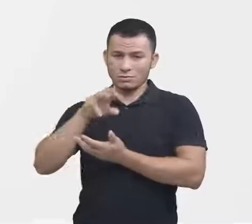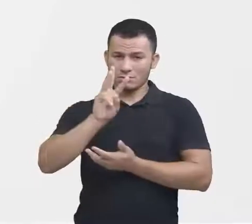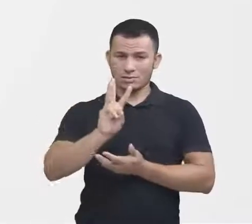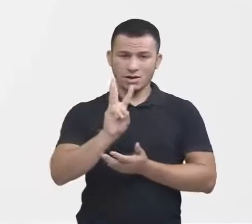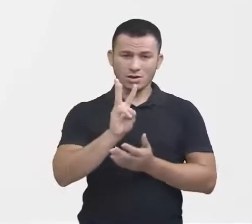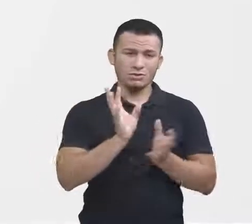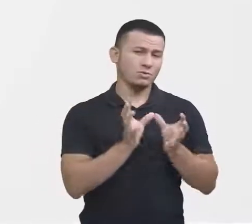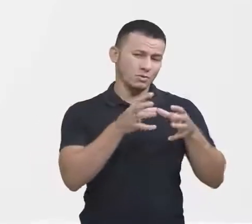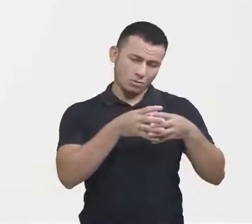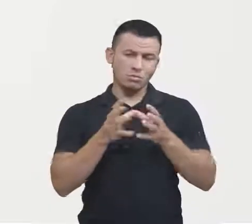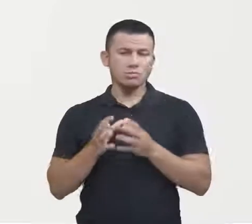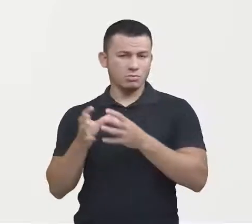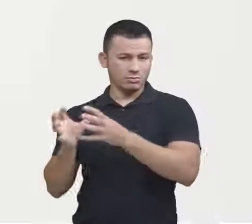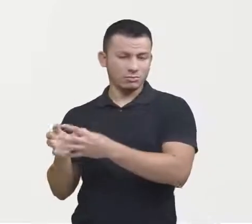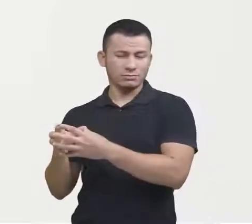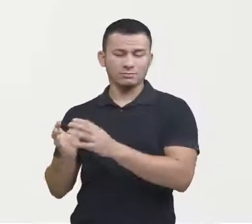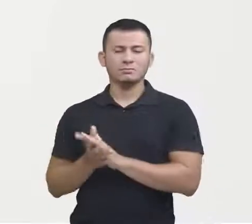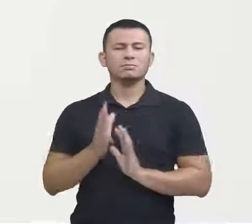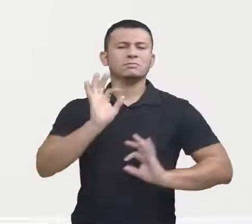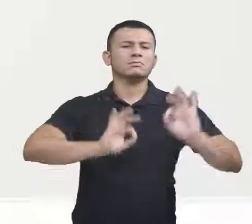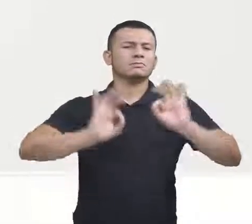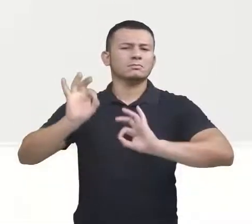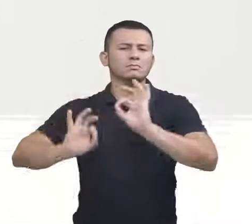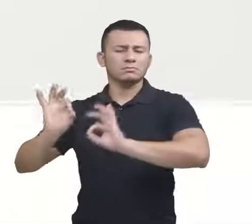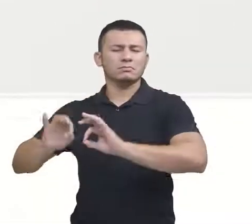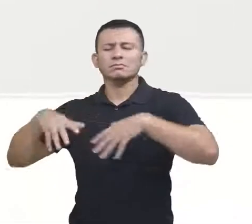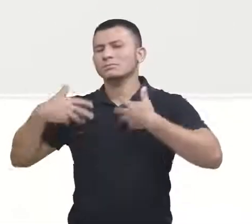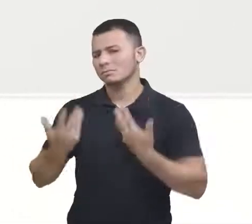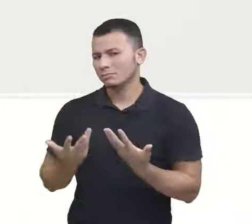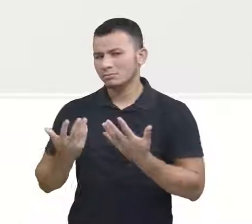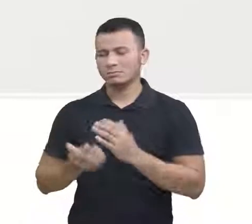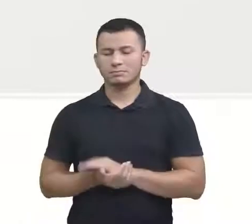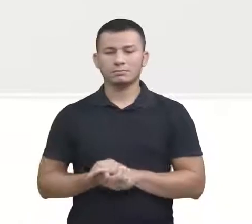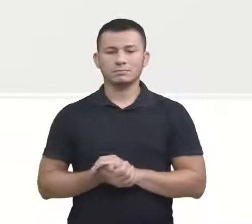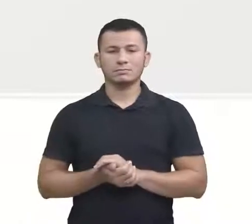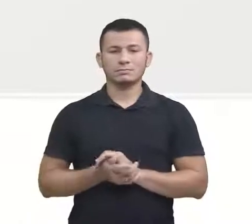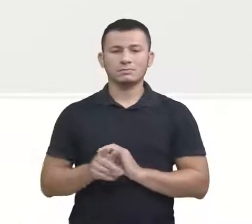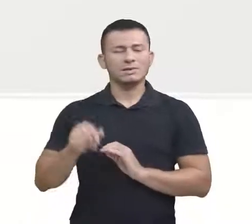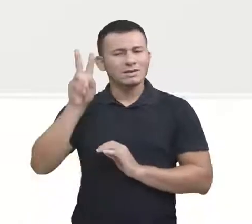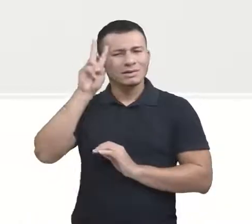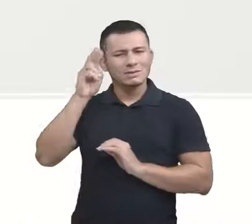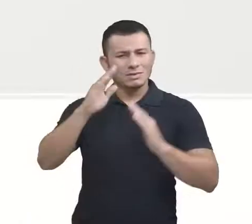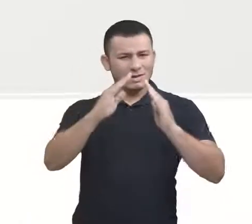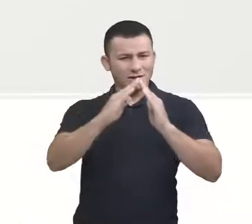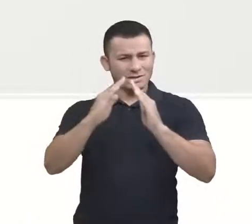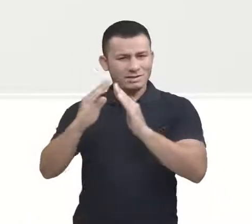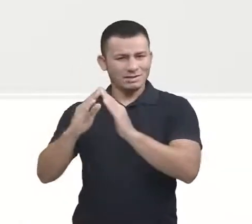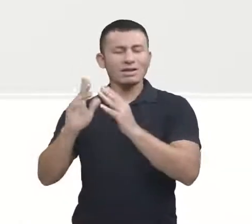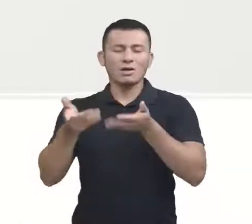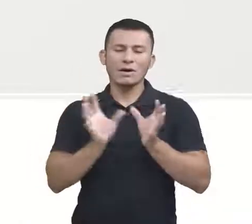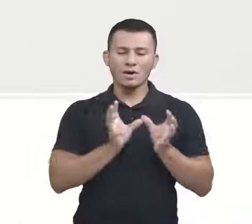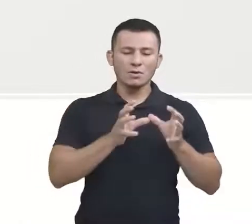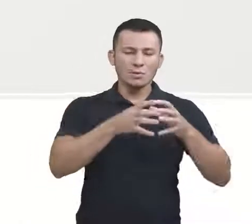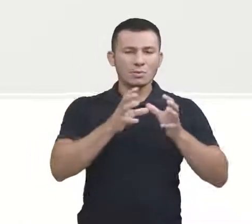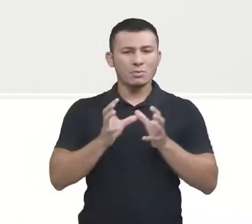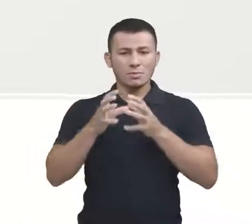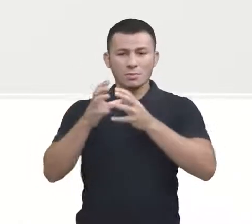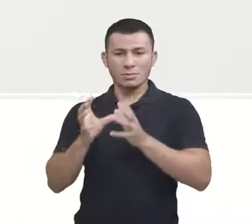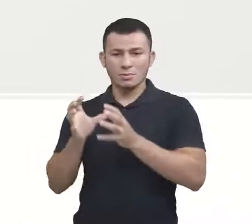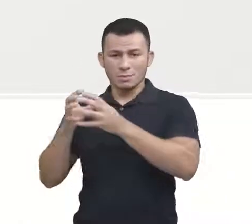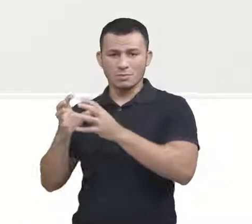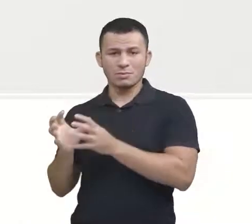ordens as ordens são as ordens das casinhas que é a ordem do que